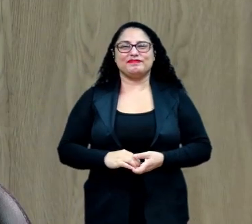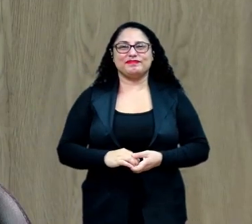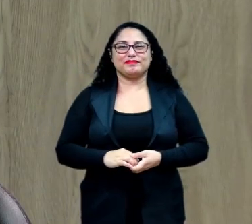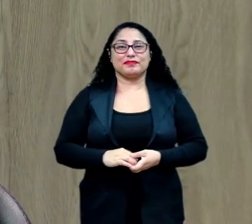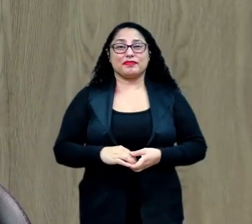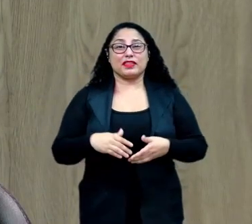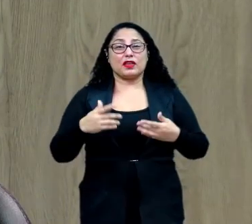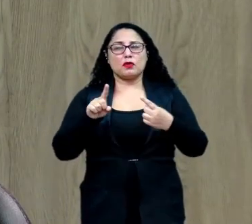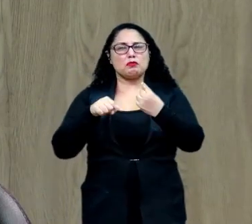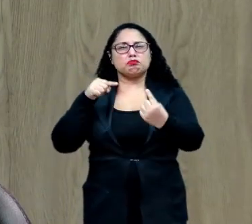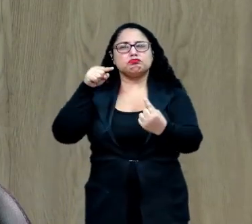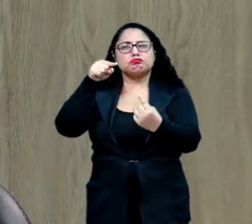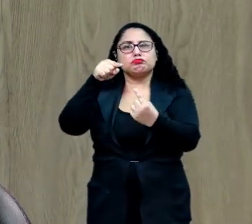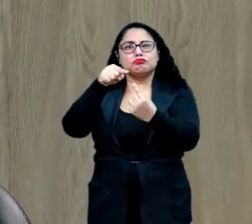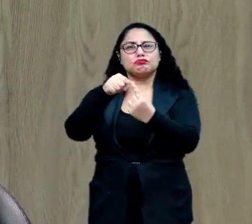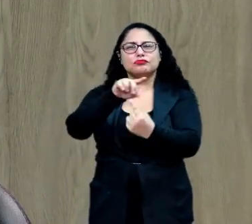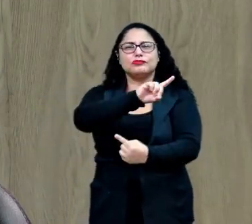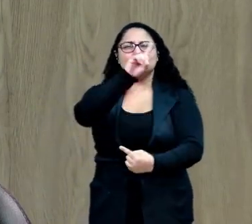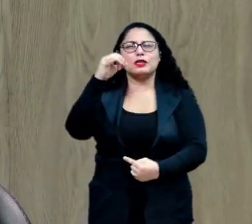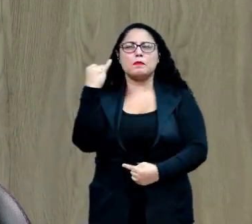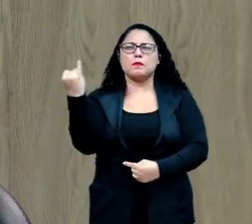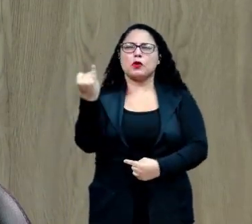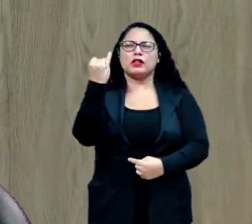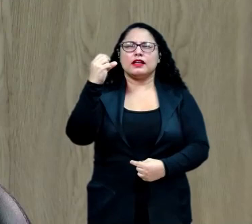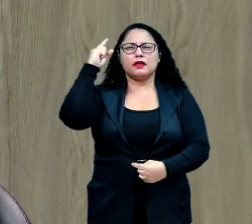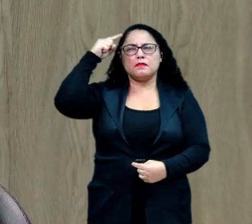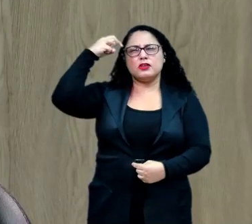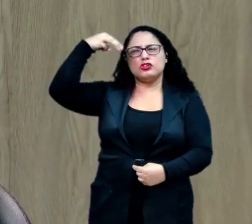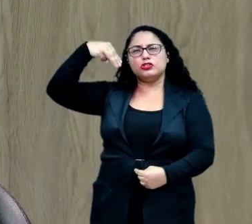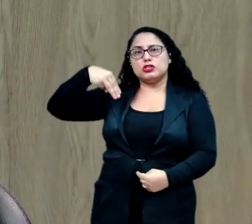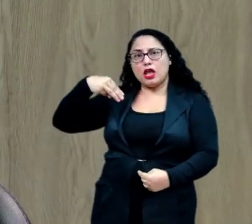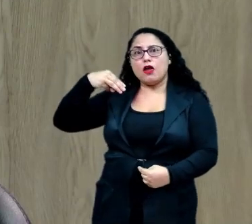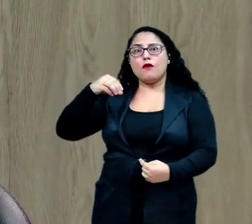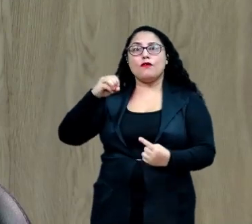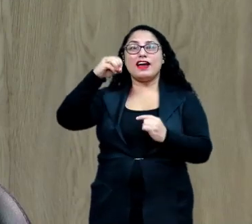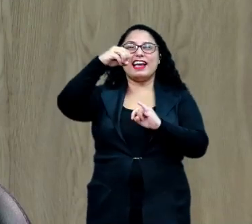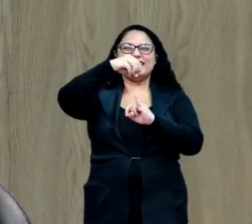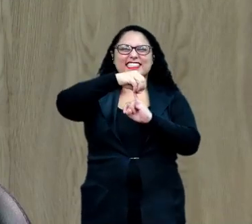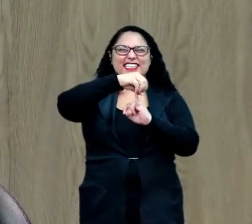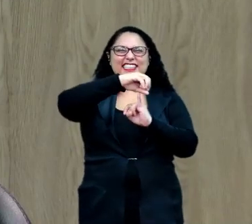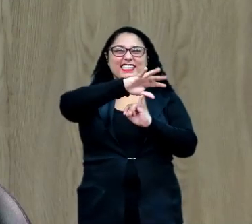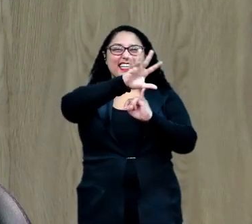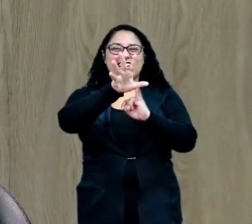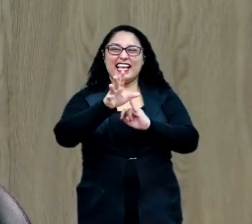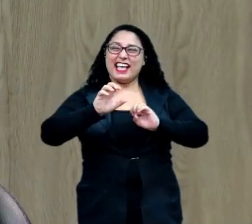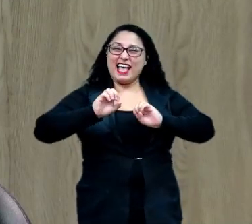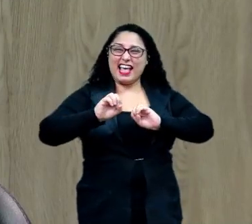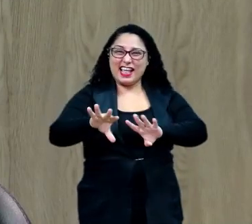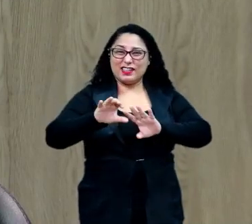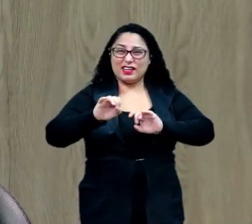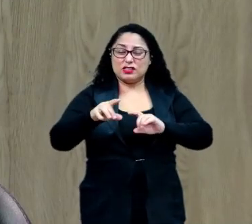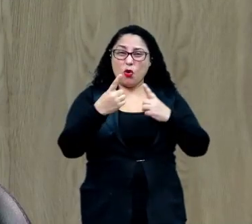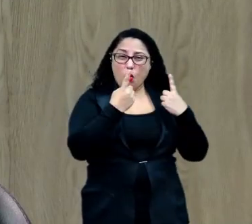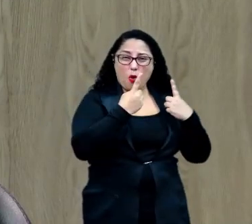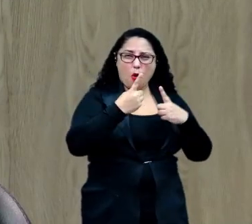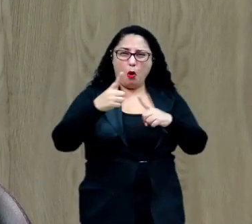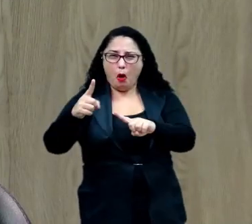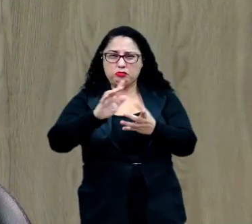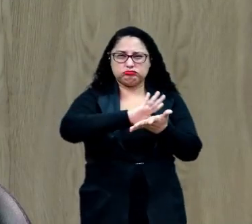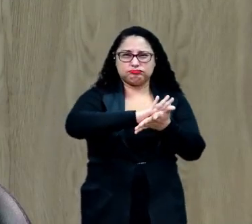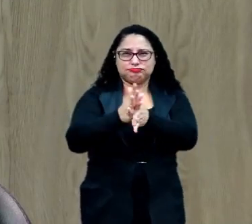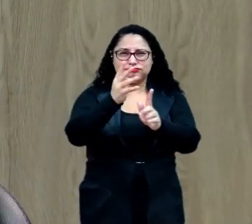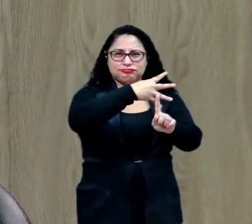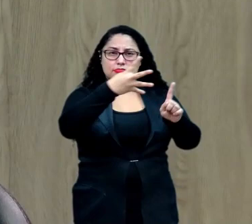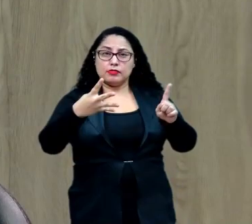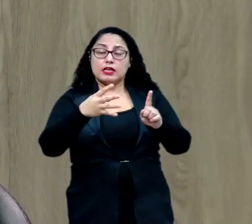Em razão desse dia tão importante, Michel, a estação IFB tem como tema hoje a educação LGBT-fóbica e as